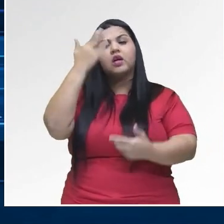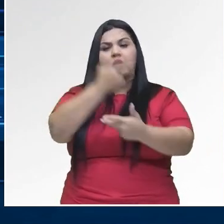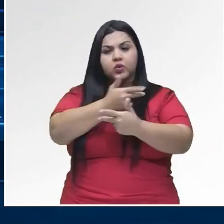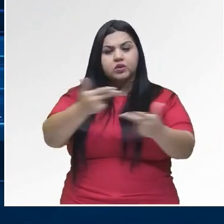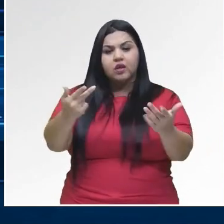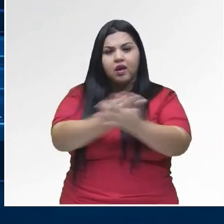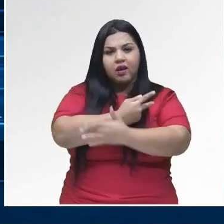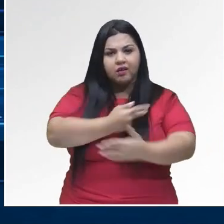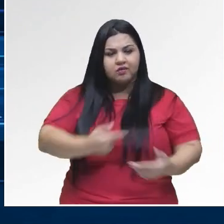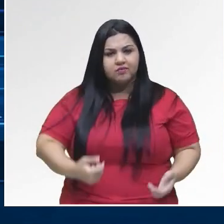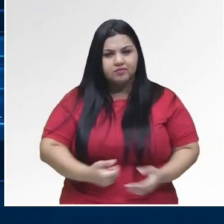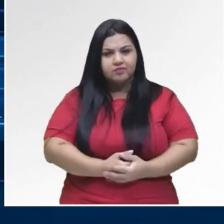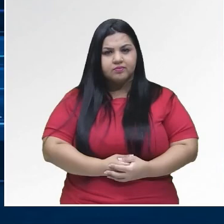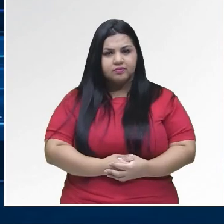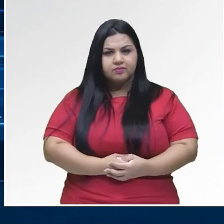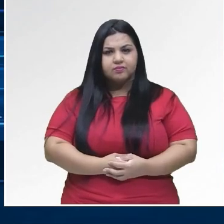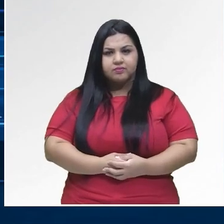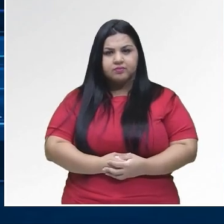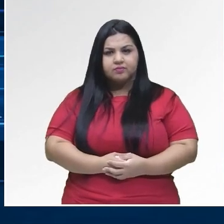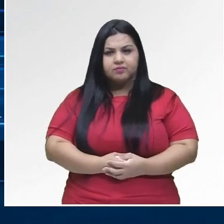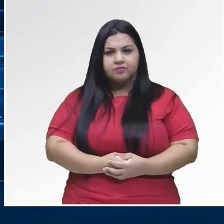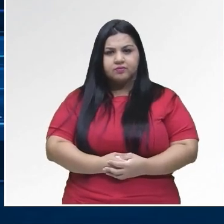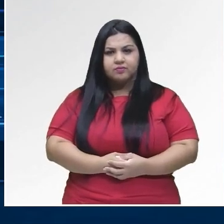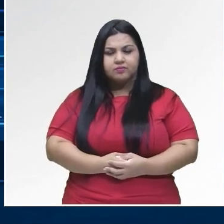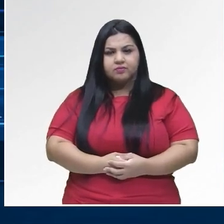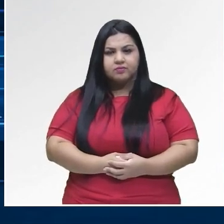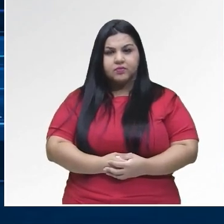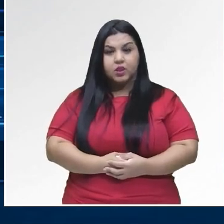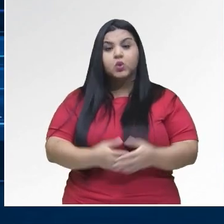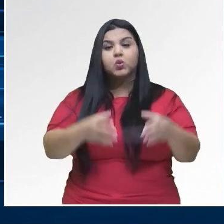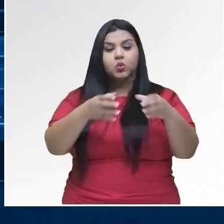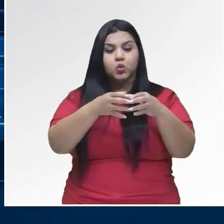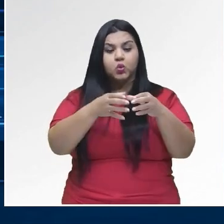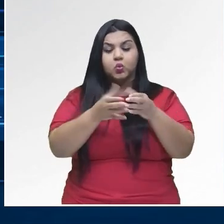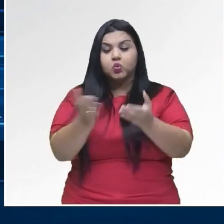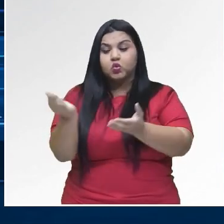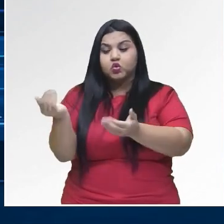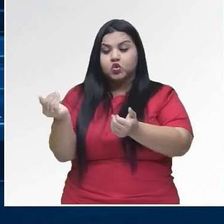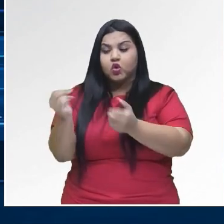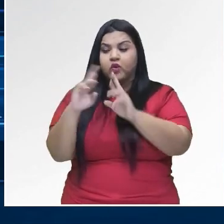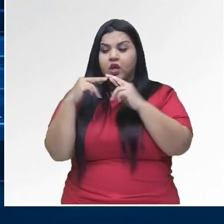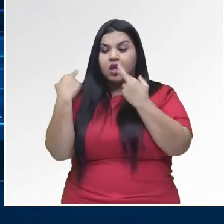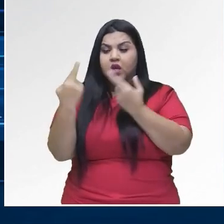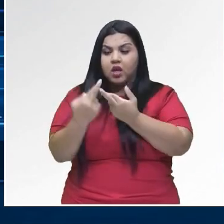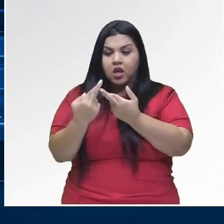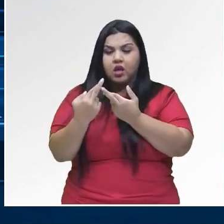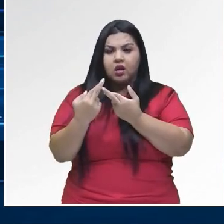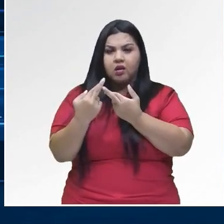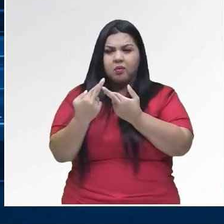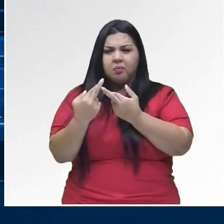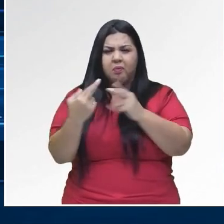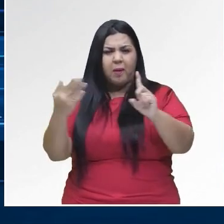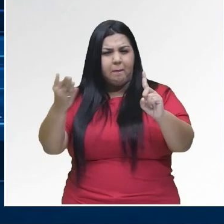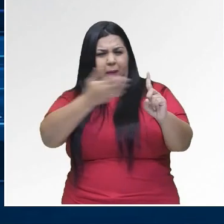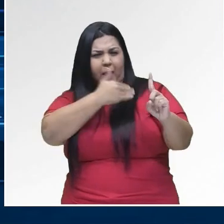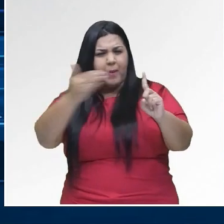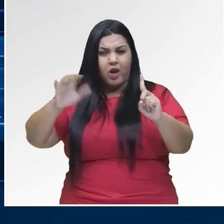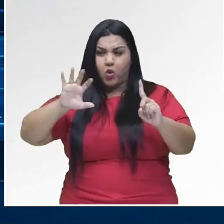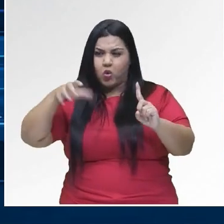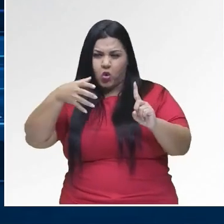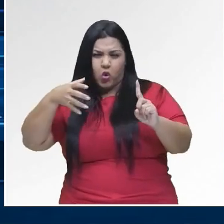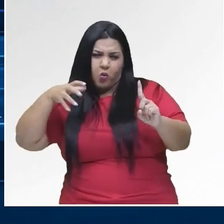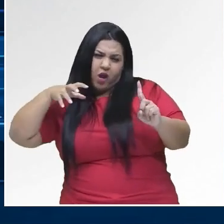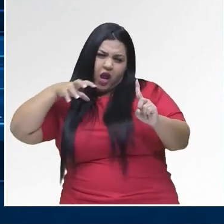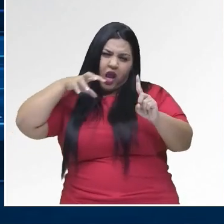errada. Né? Quando um grupo de jovens se reúnem para espancar alguém ou para fazer um